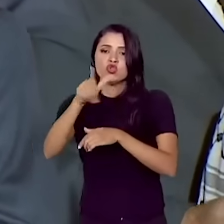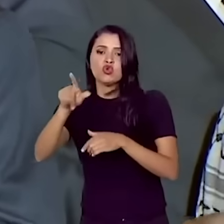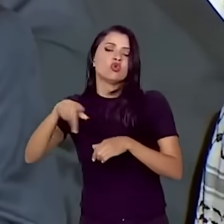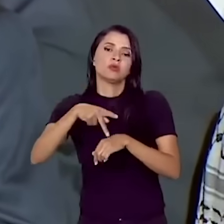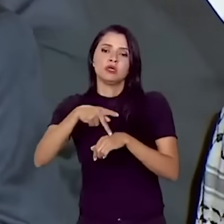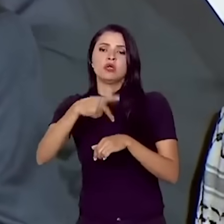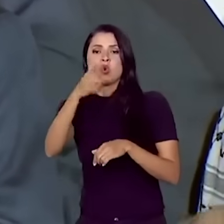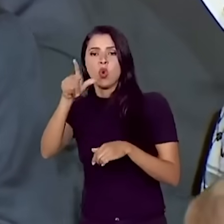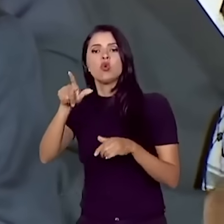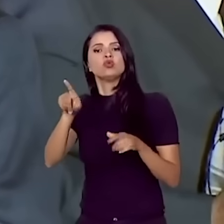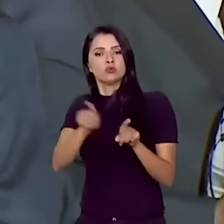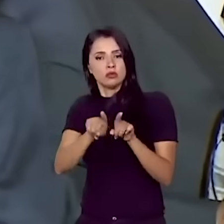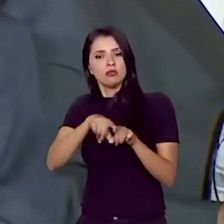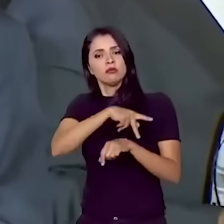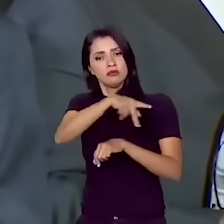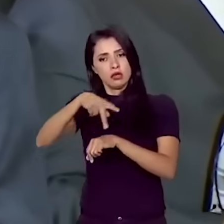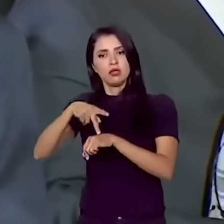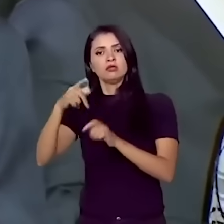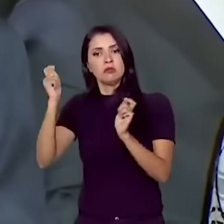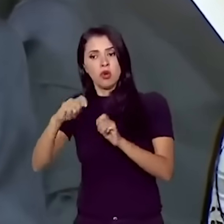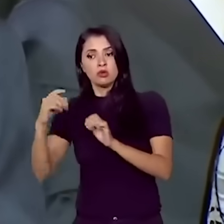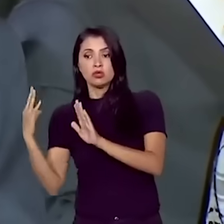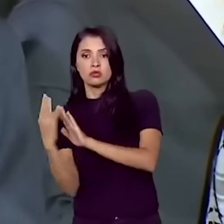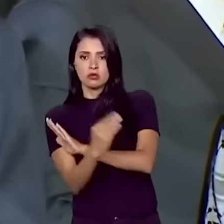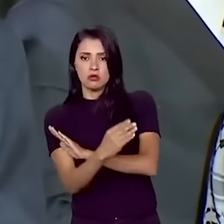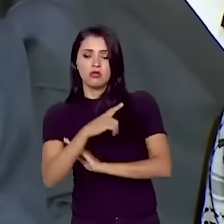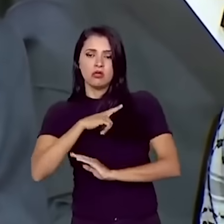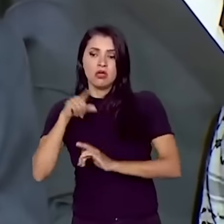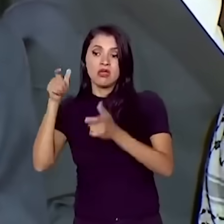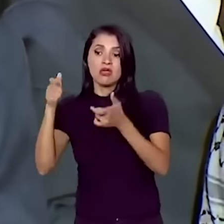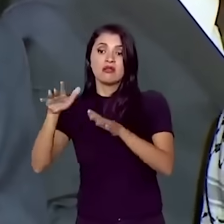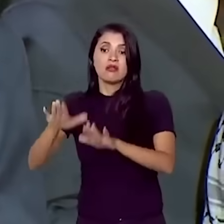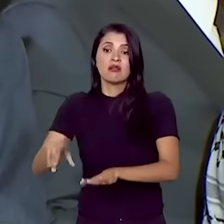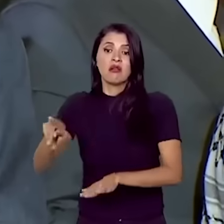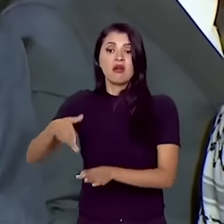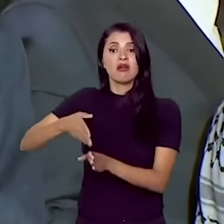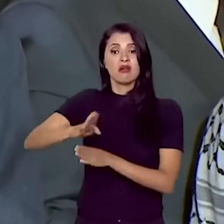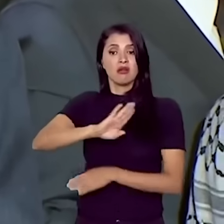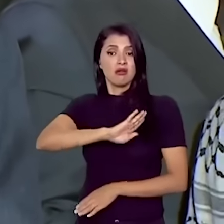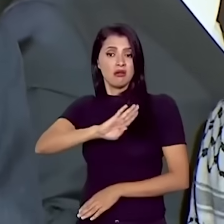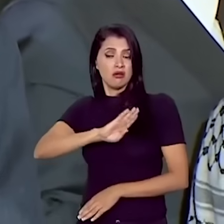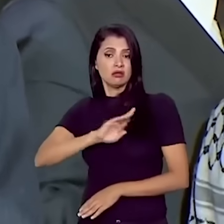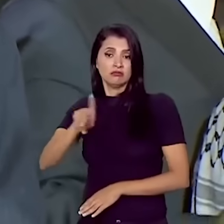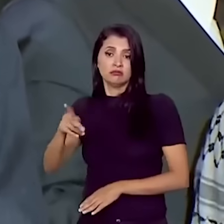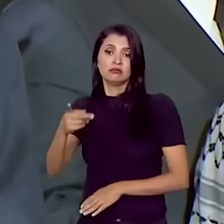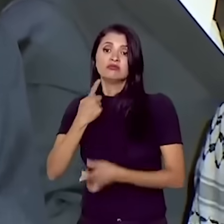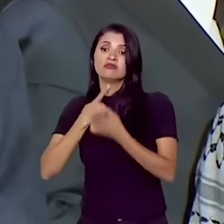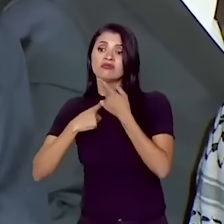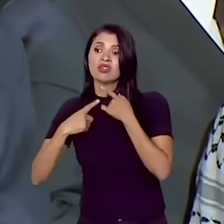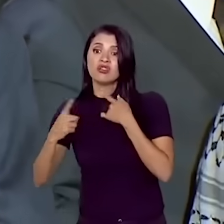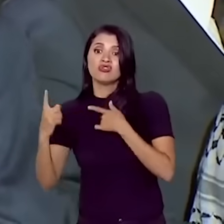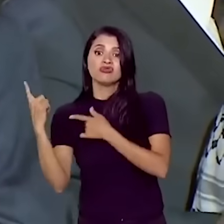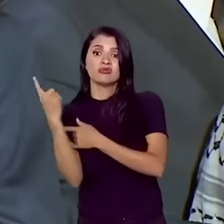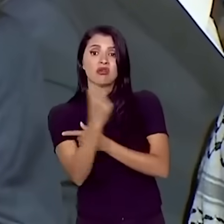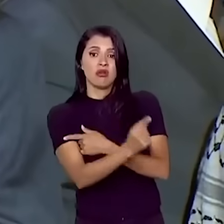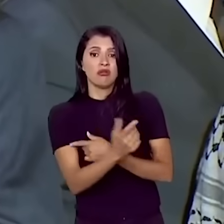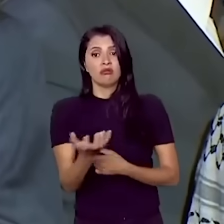só os brasileiros, mas de outros estados, que estejam em Gaza e que manifestem o desejo de